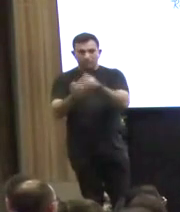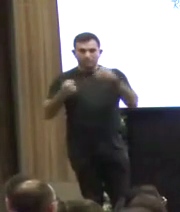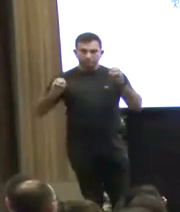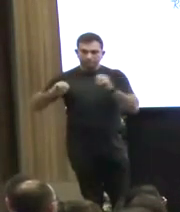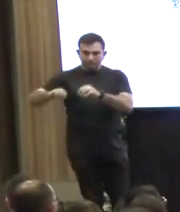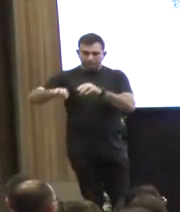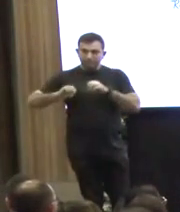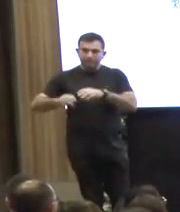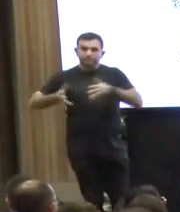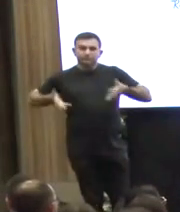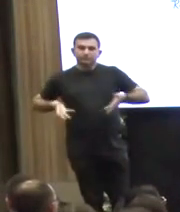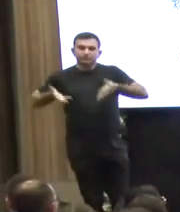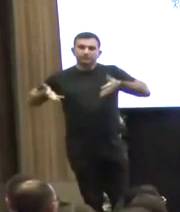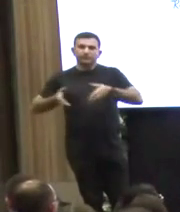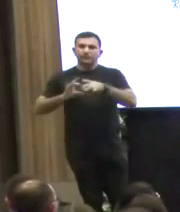diversidade, tá bom?